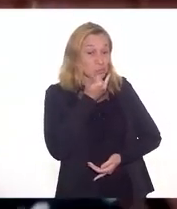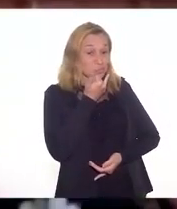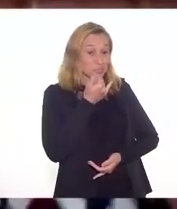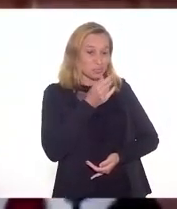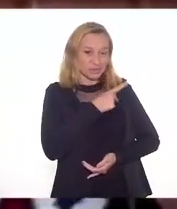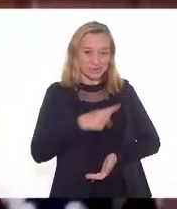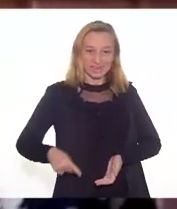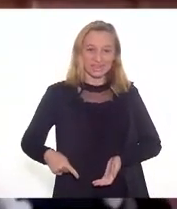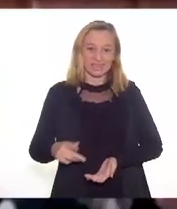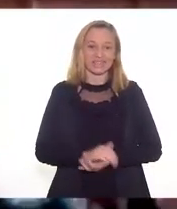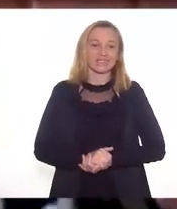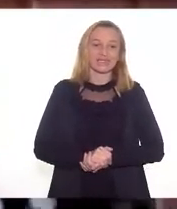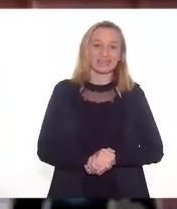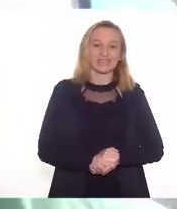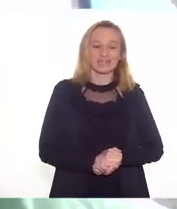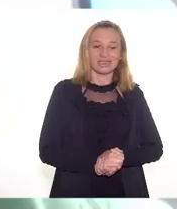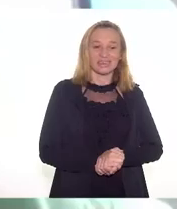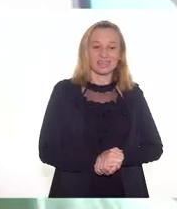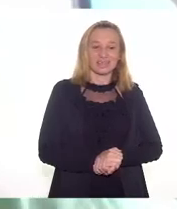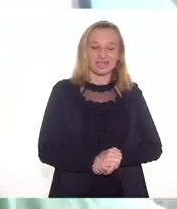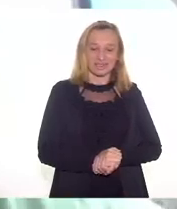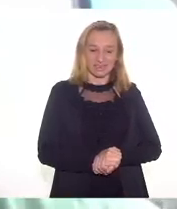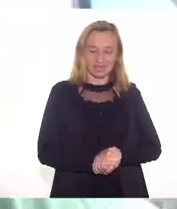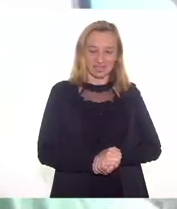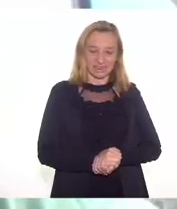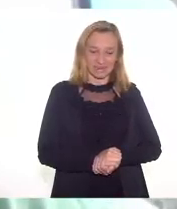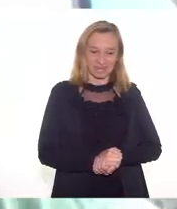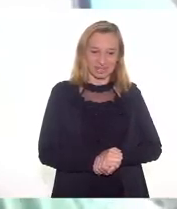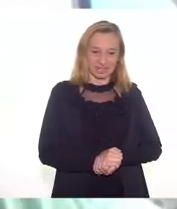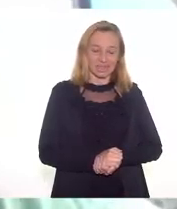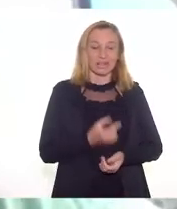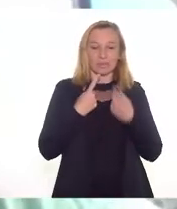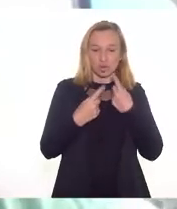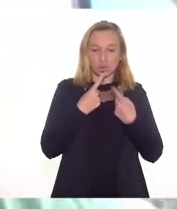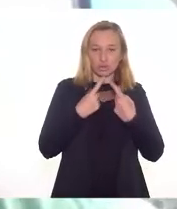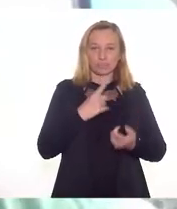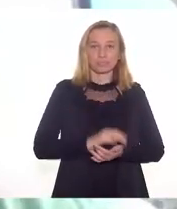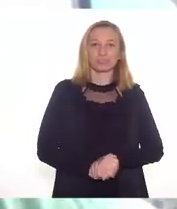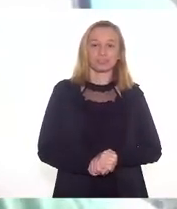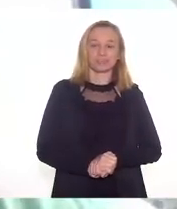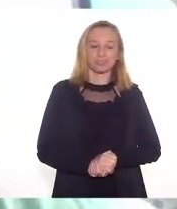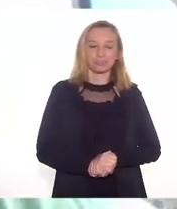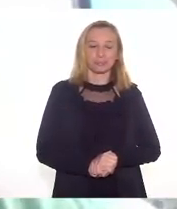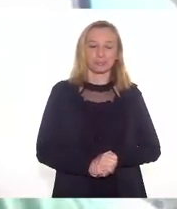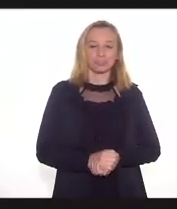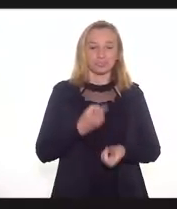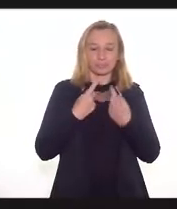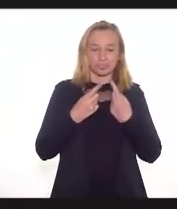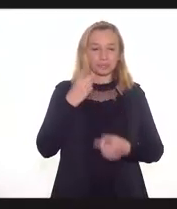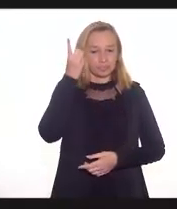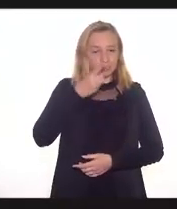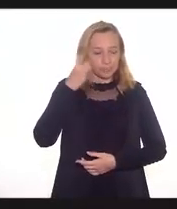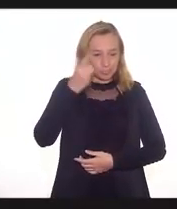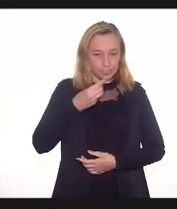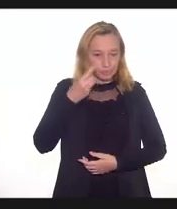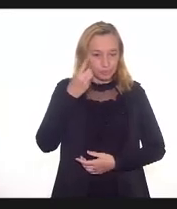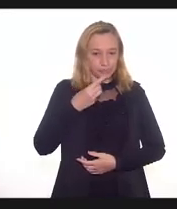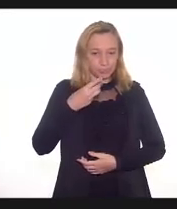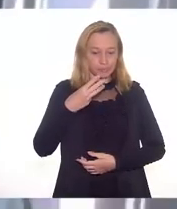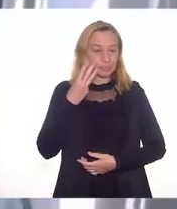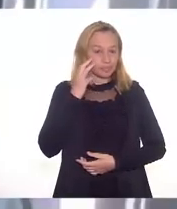Ah, aquele Reels. Para discutir, presidente. Para discutir, deputado Valdec. Não,